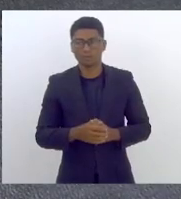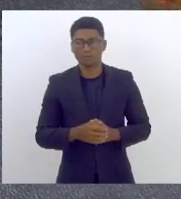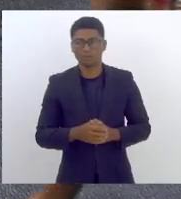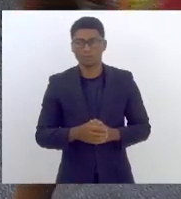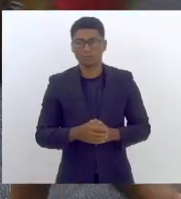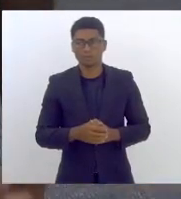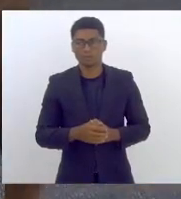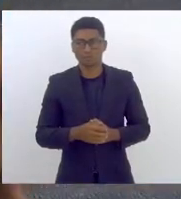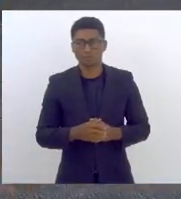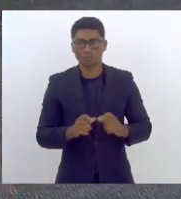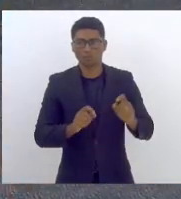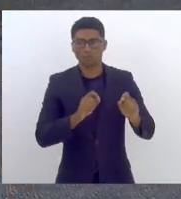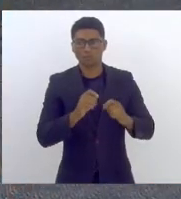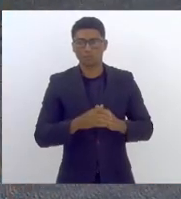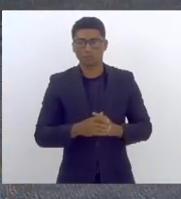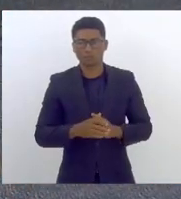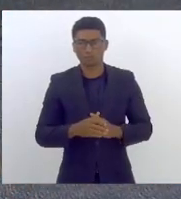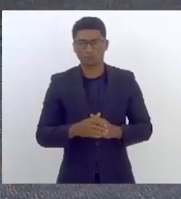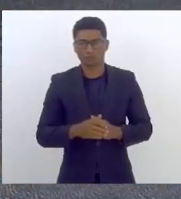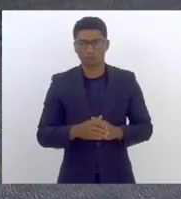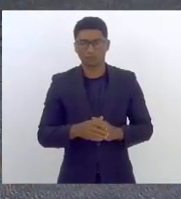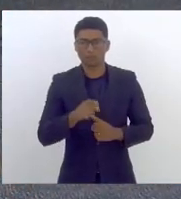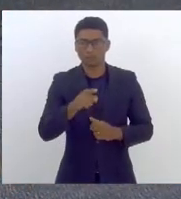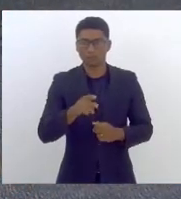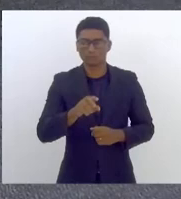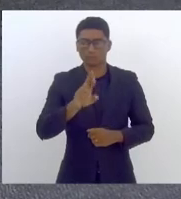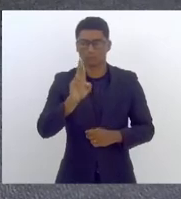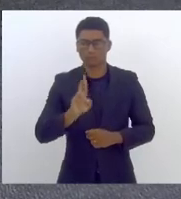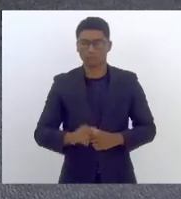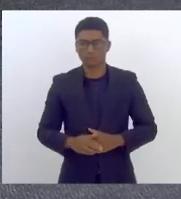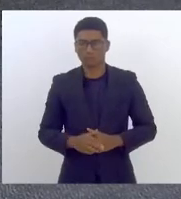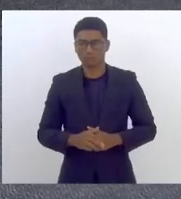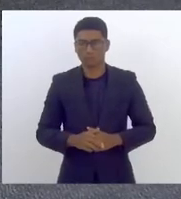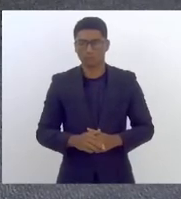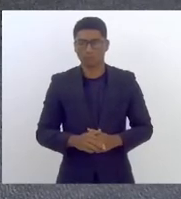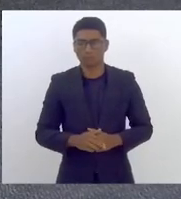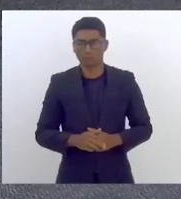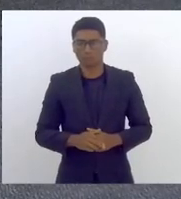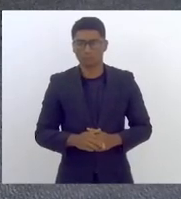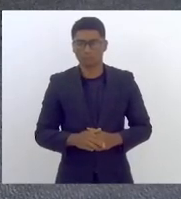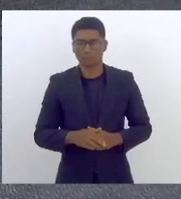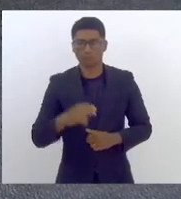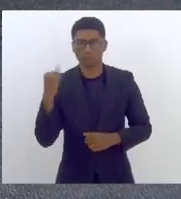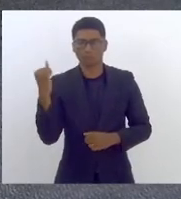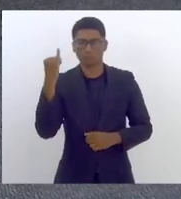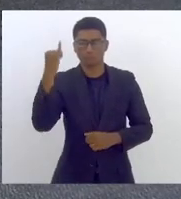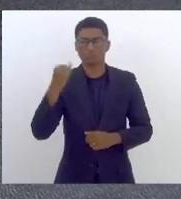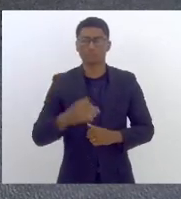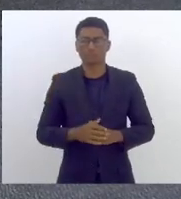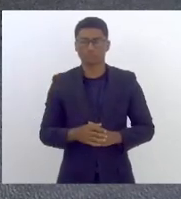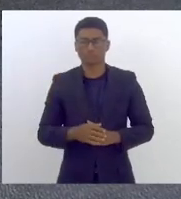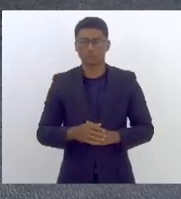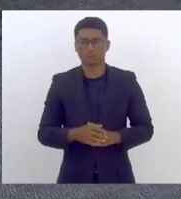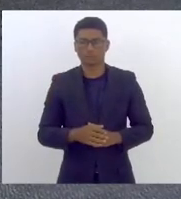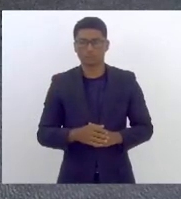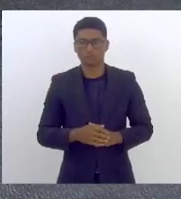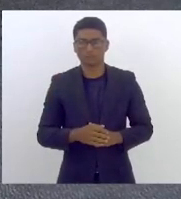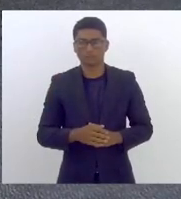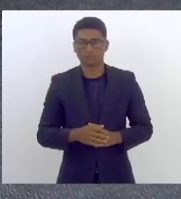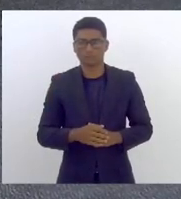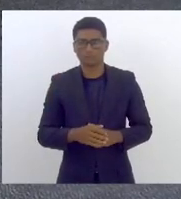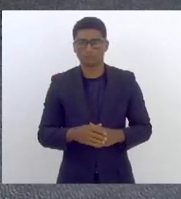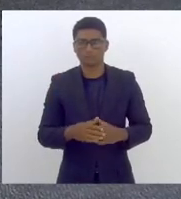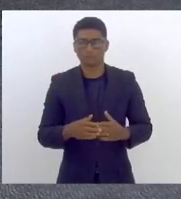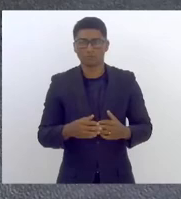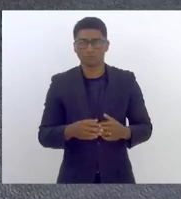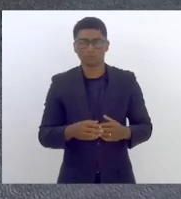sabidamente ineficaz então vossa excelência da coberta de razão o caso é importante é simbólico e a Assembleia do Rio